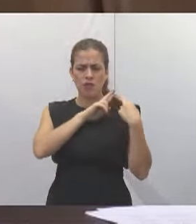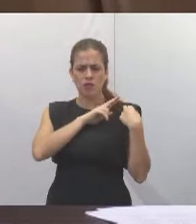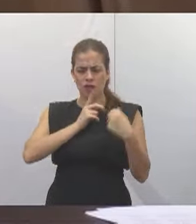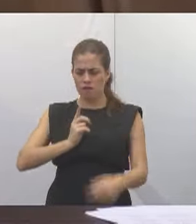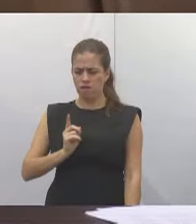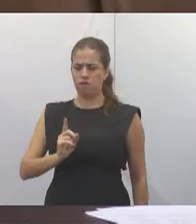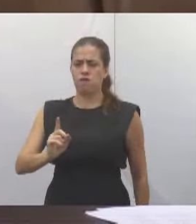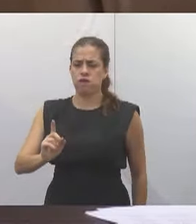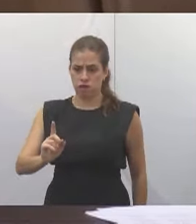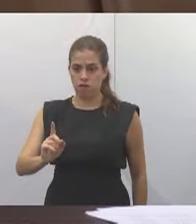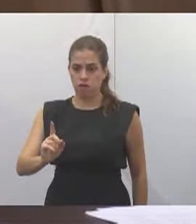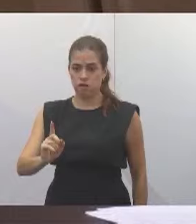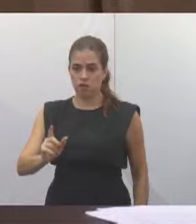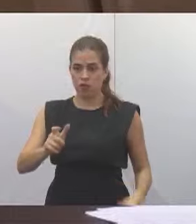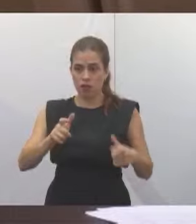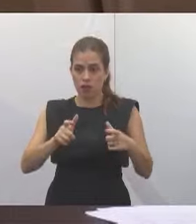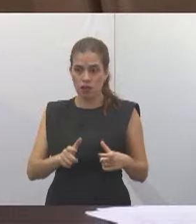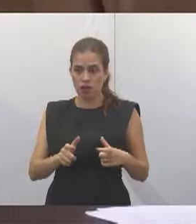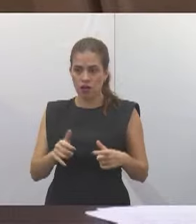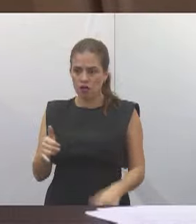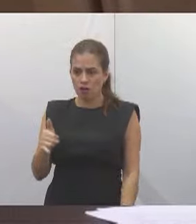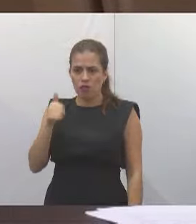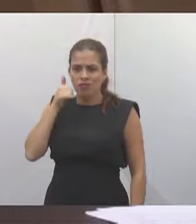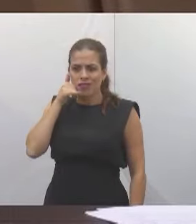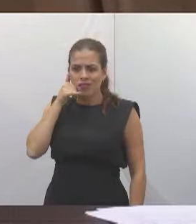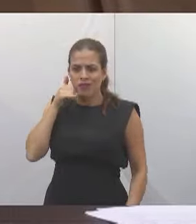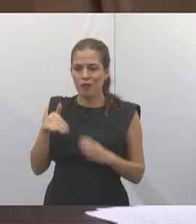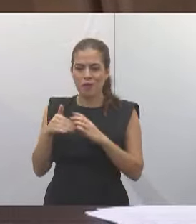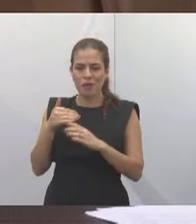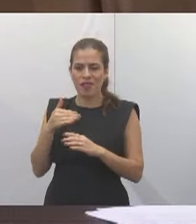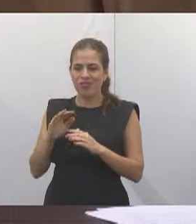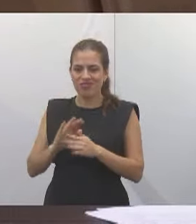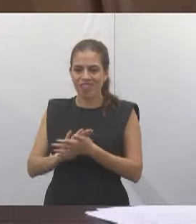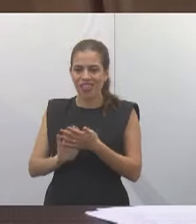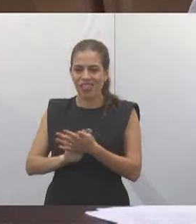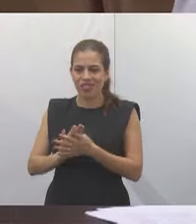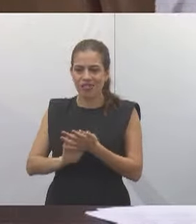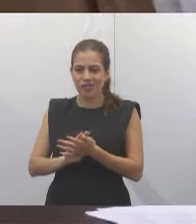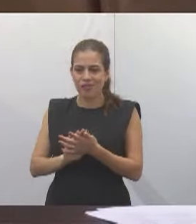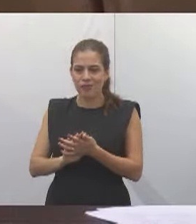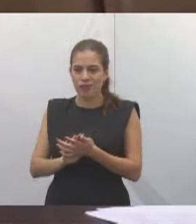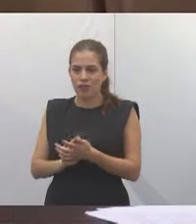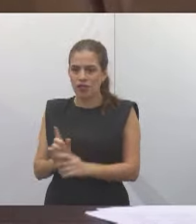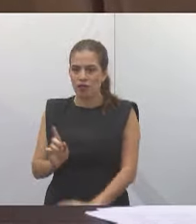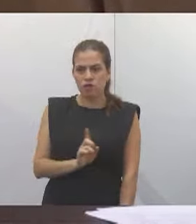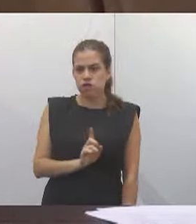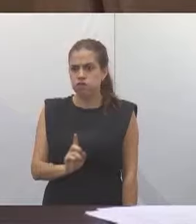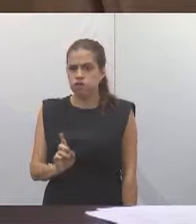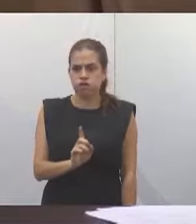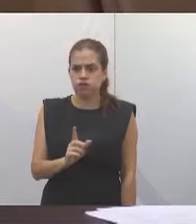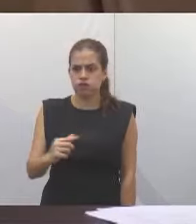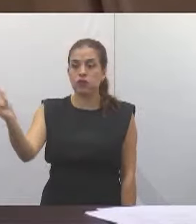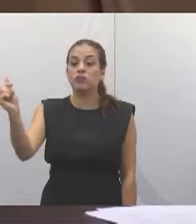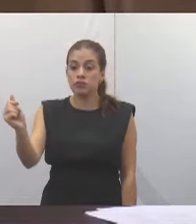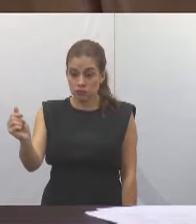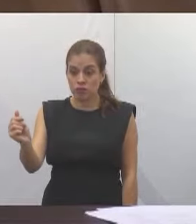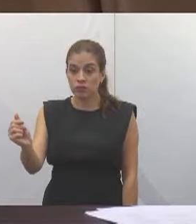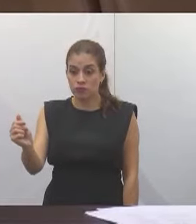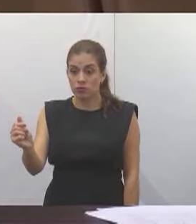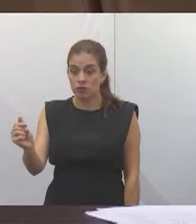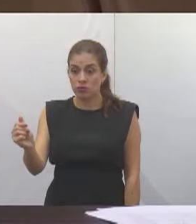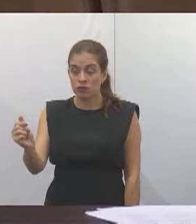dentro da unidade, nem o telefone dele ele me passou. Ele ciscou para um lado, ciscou para o outro e foi embora e